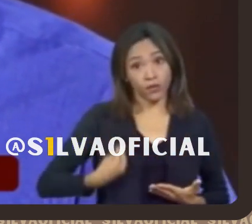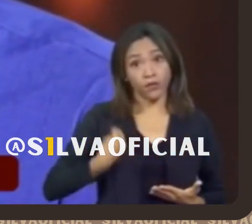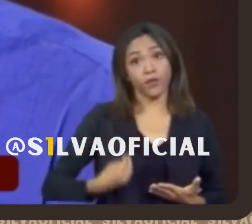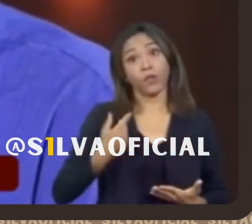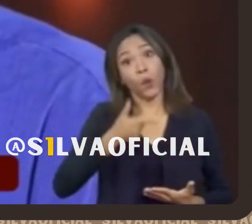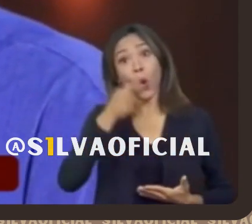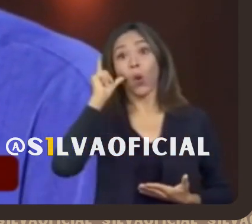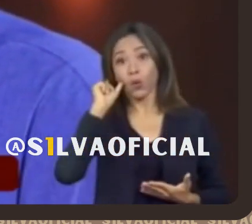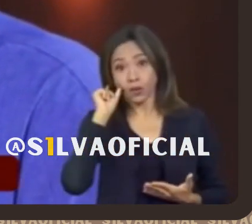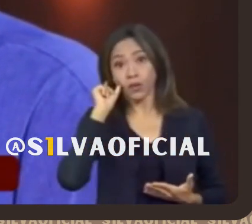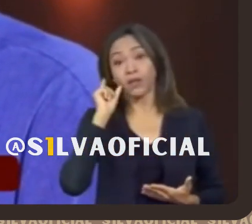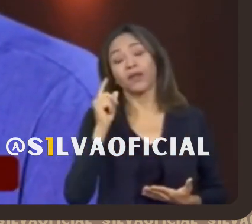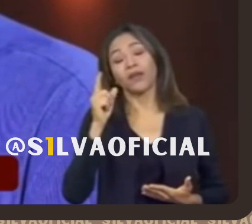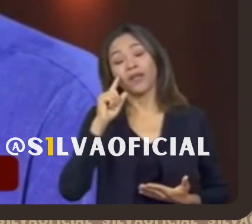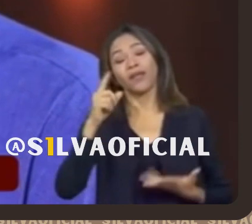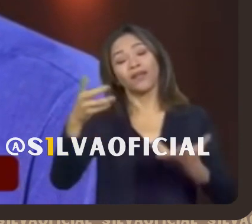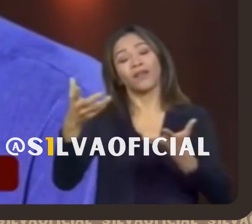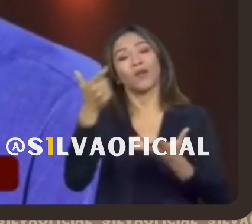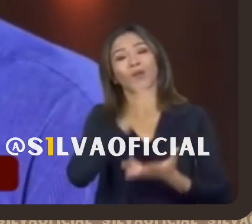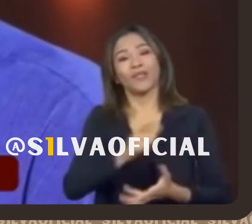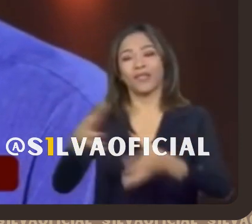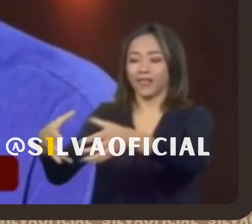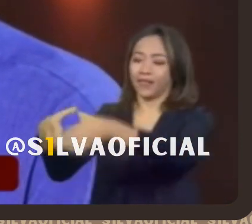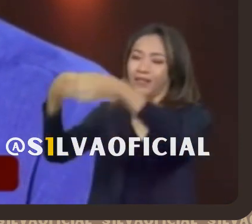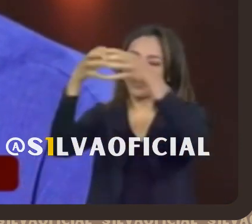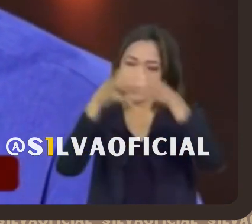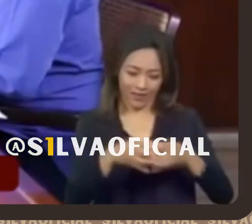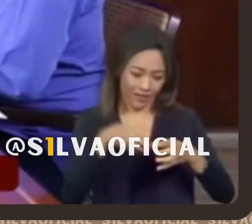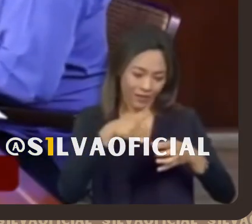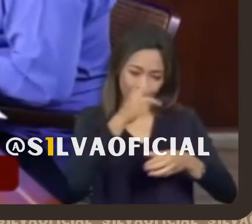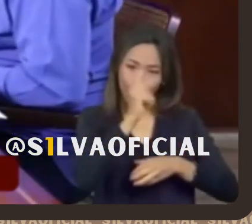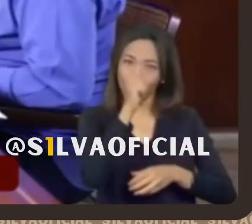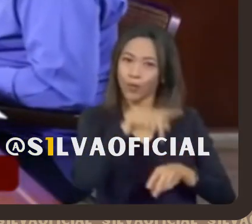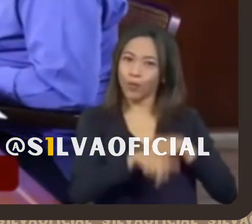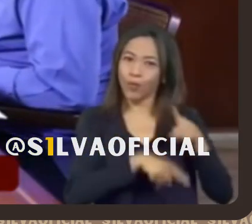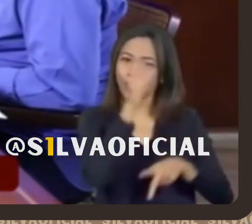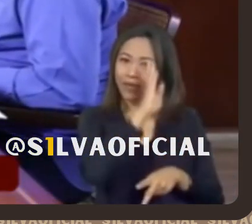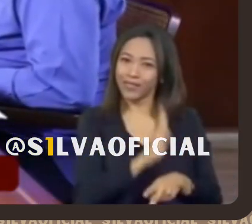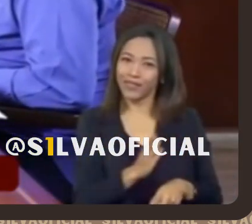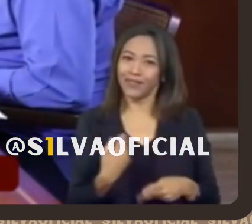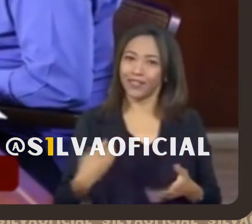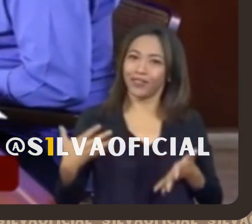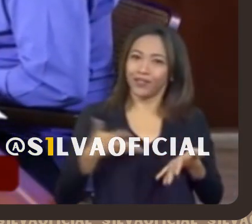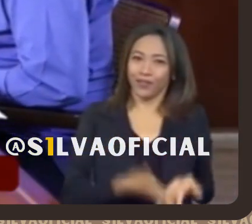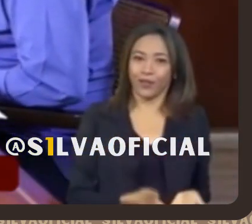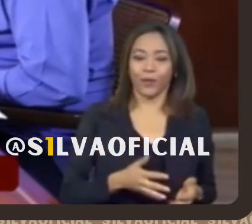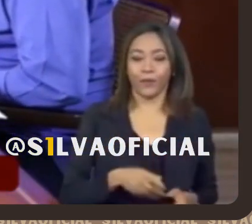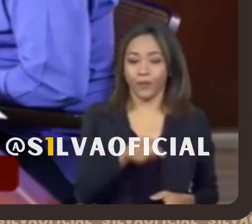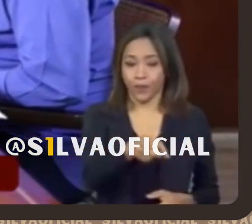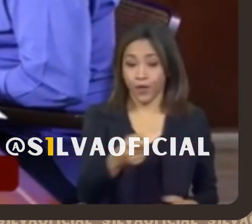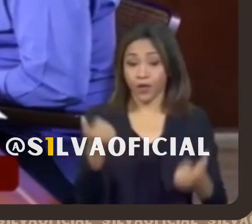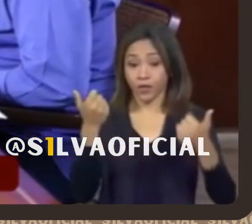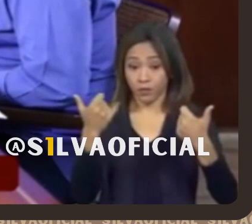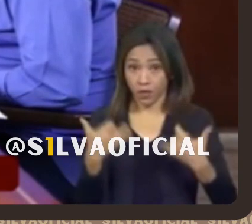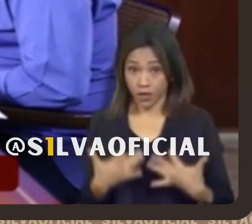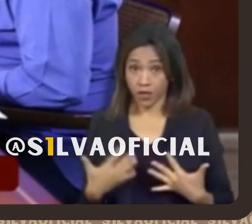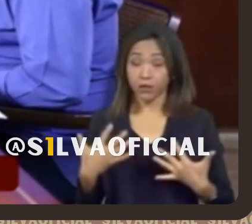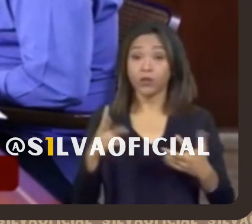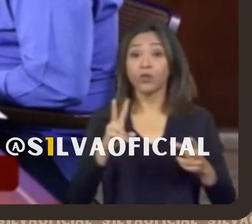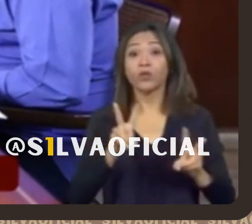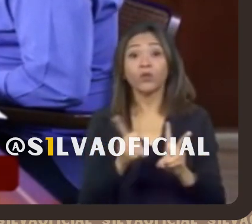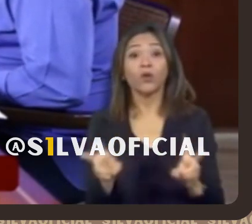conseguir receber sabe o povo brasileiro que tava lá é a gente tá falando de certa maneira de Educação no termo Mais amplo né de